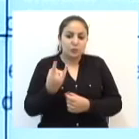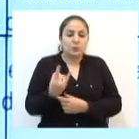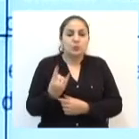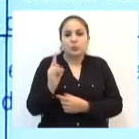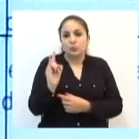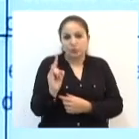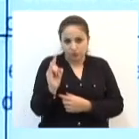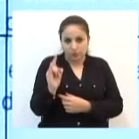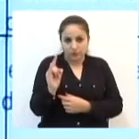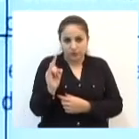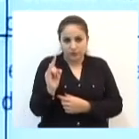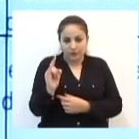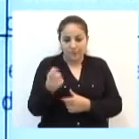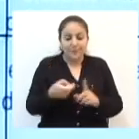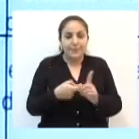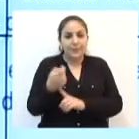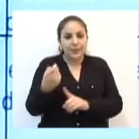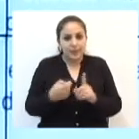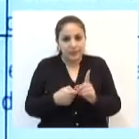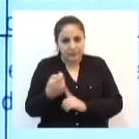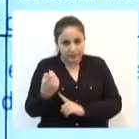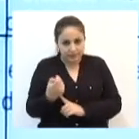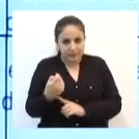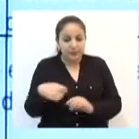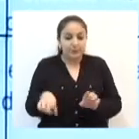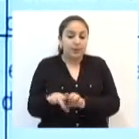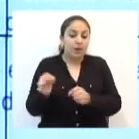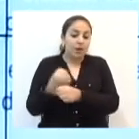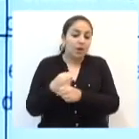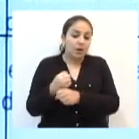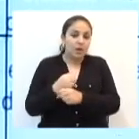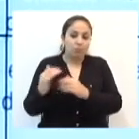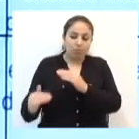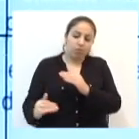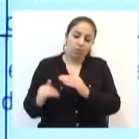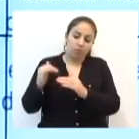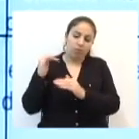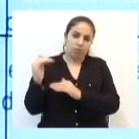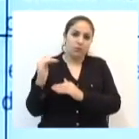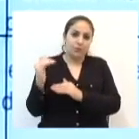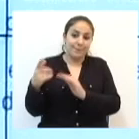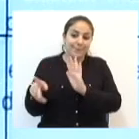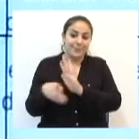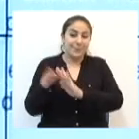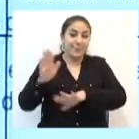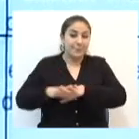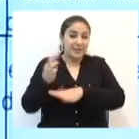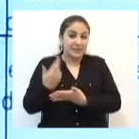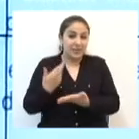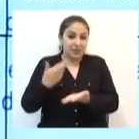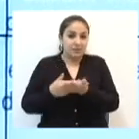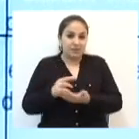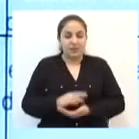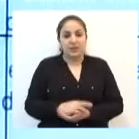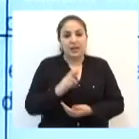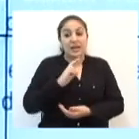últimos meses, nos últimos anos, acima do patamar de crescimento das receitas, né?